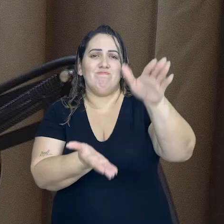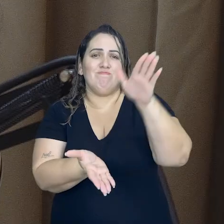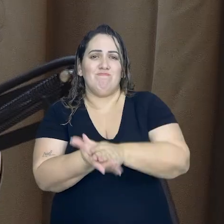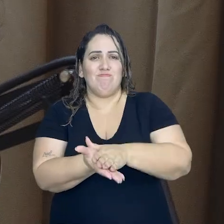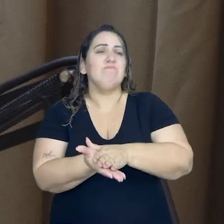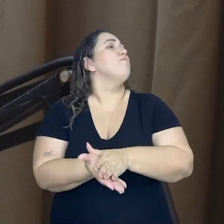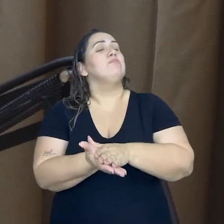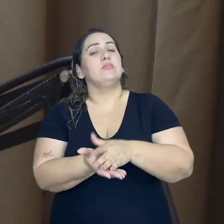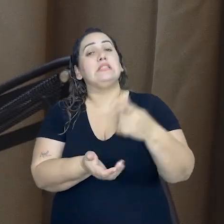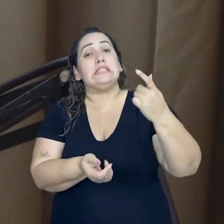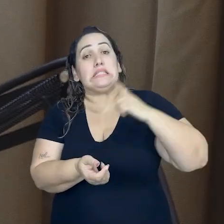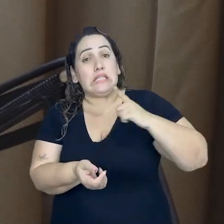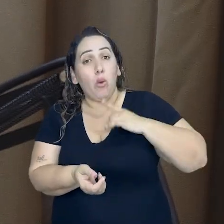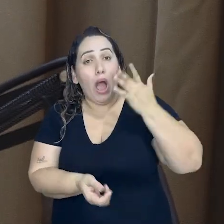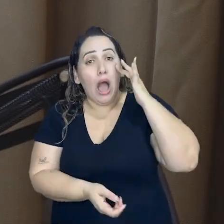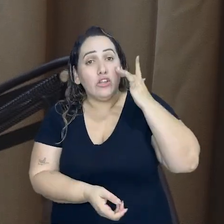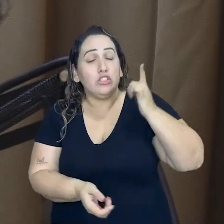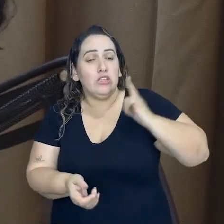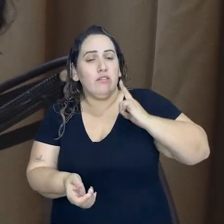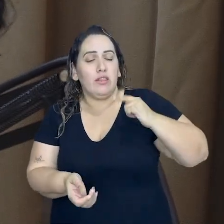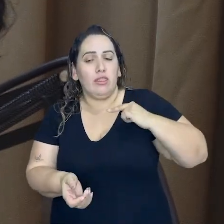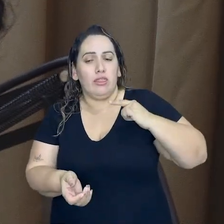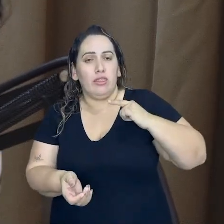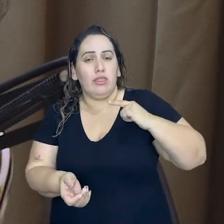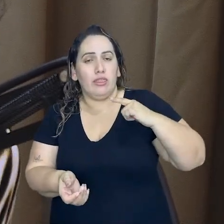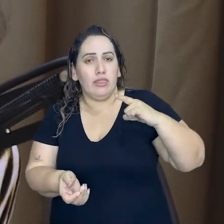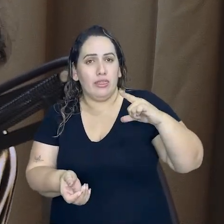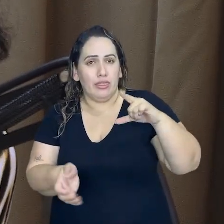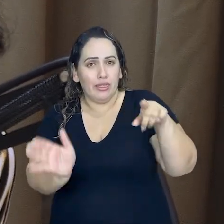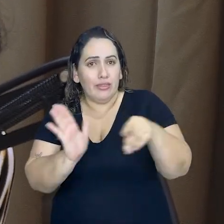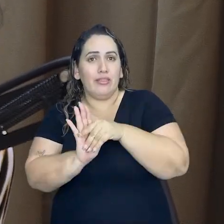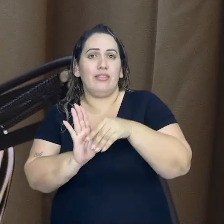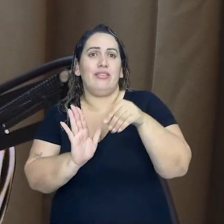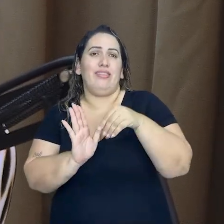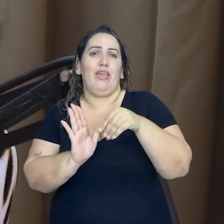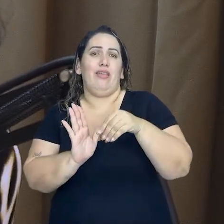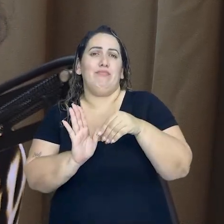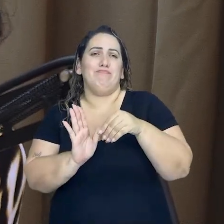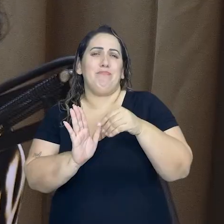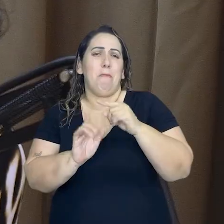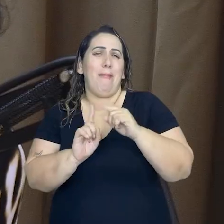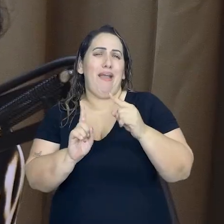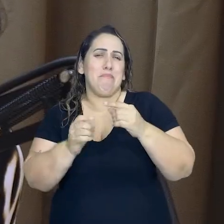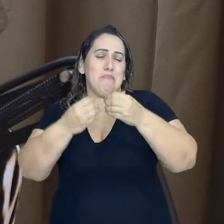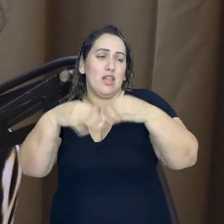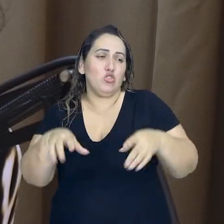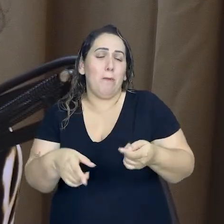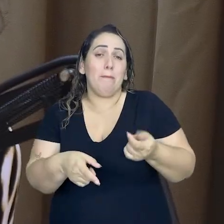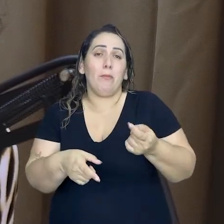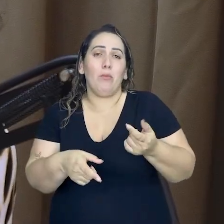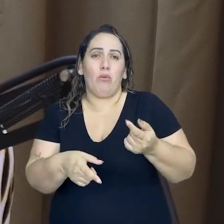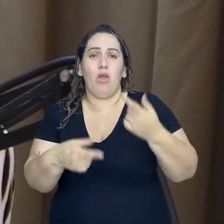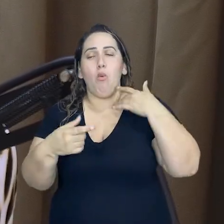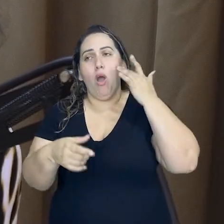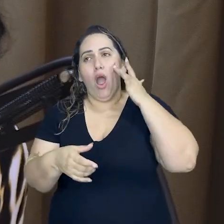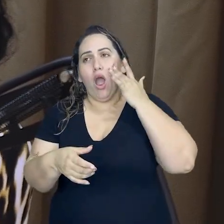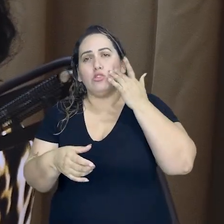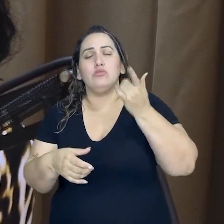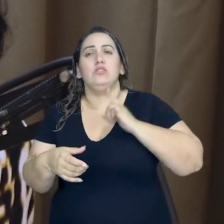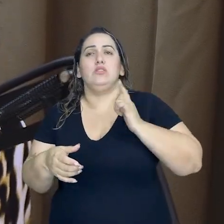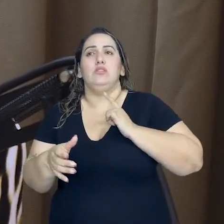aplicado tanto, mas só aplicou quanto. Aí a gente coloca. Era 5%